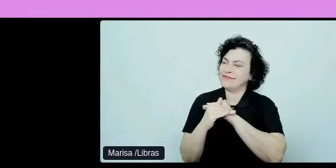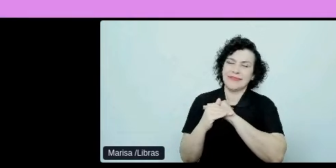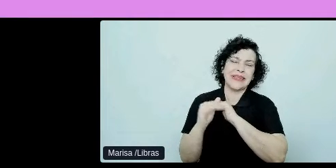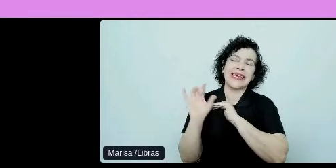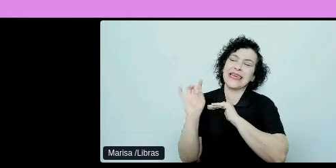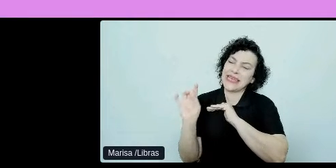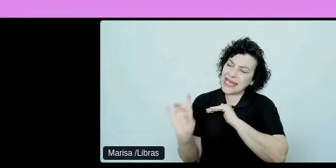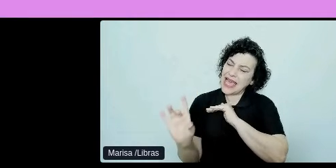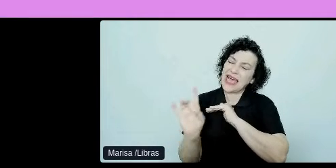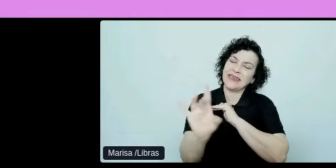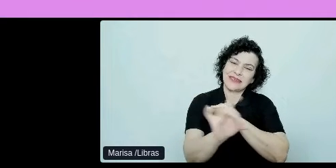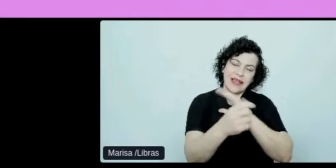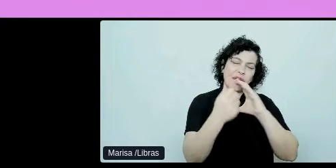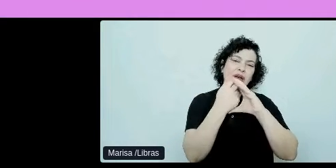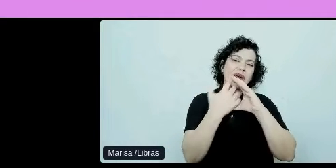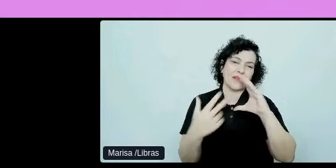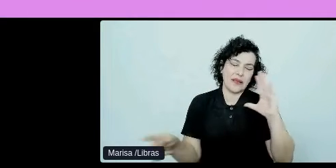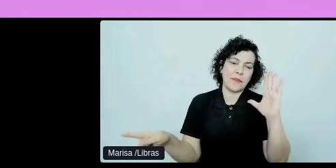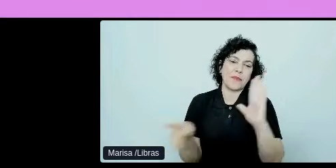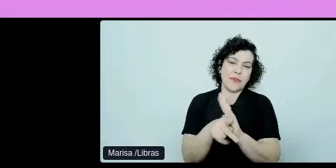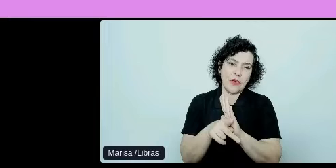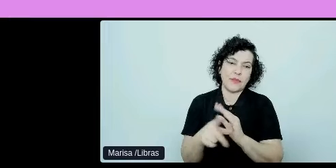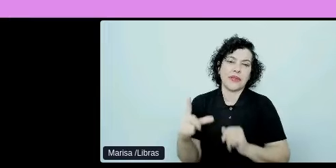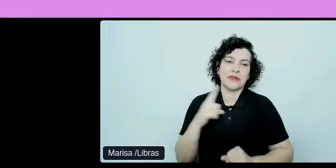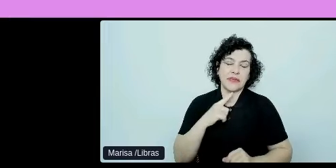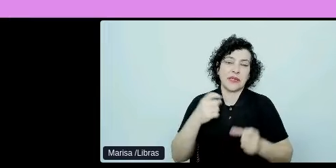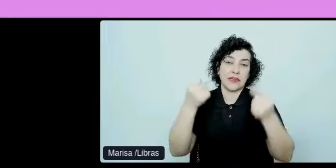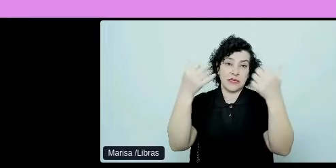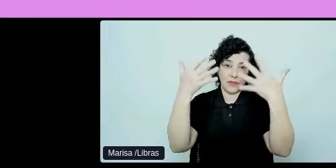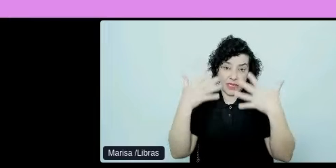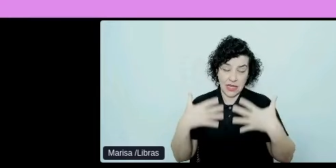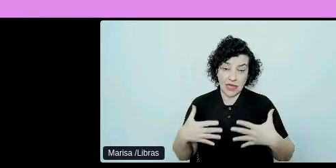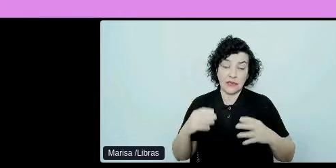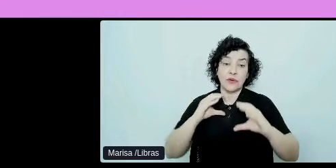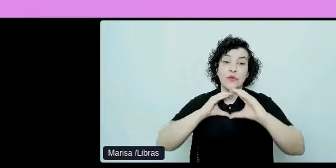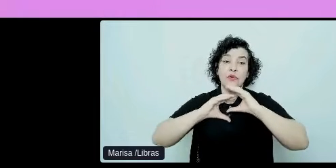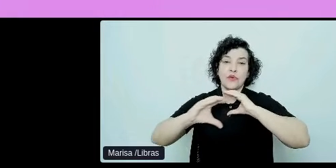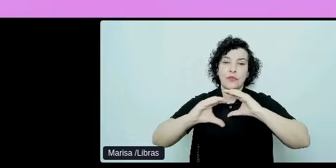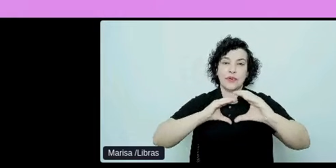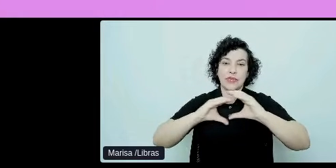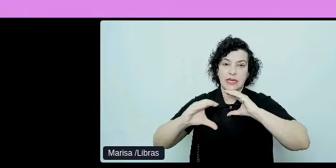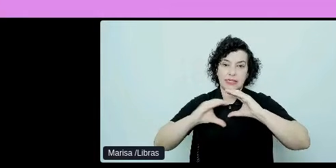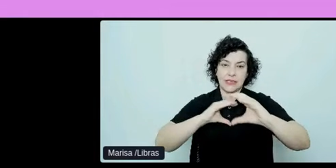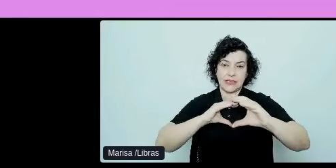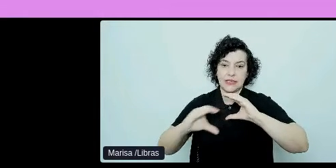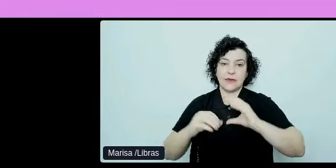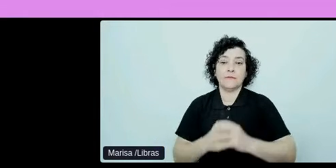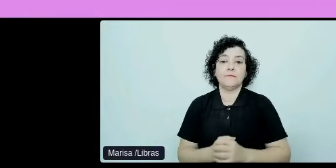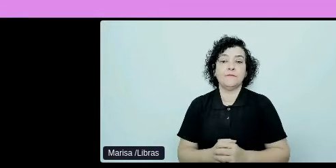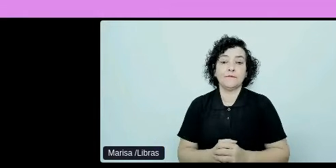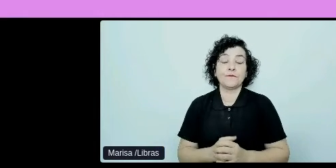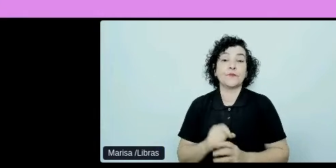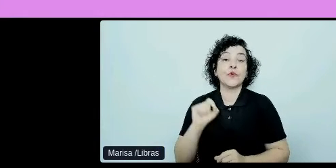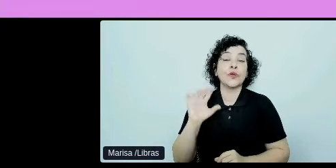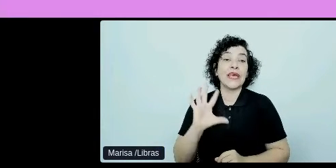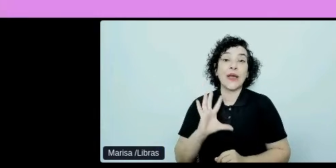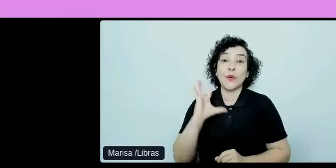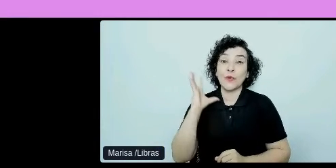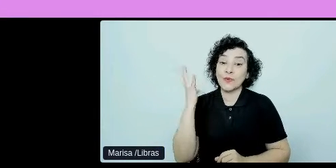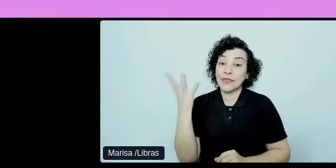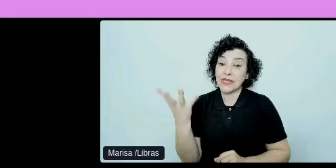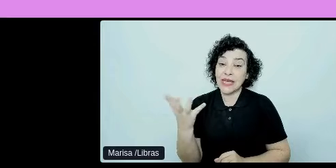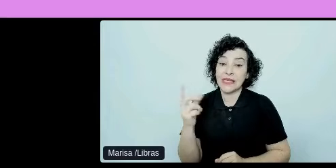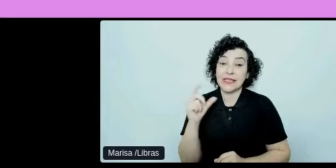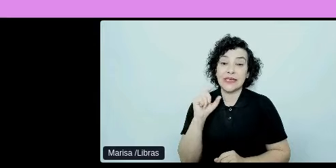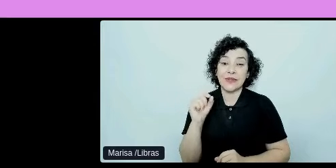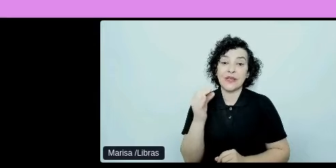características. Falando um pouquinho da comunicação, um dos pontos que pegam bastante para mim é levar as